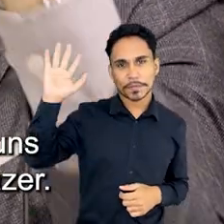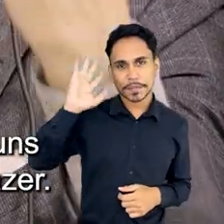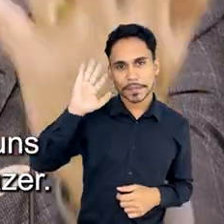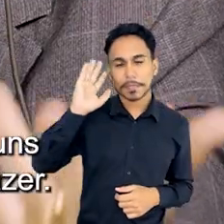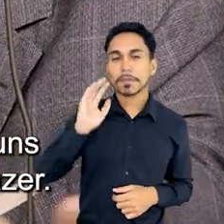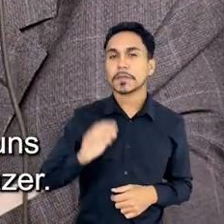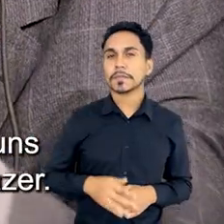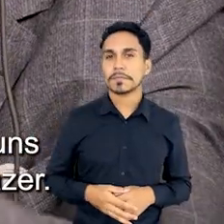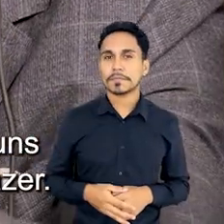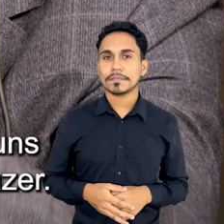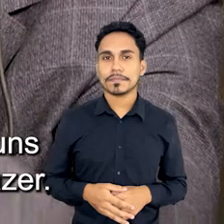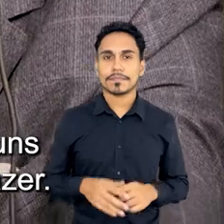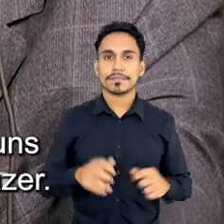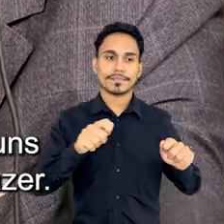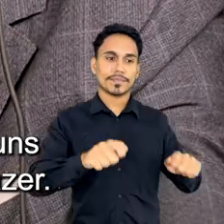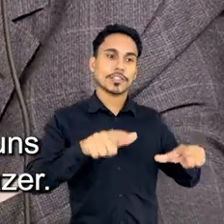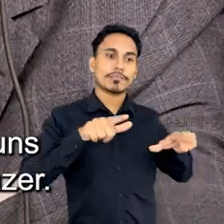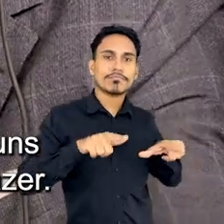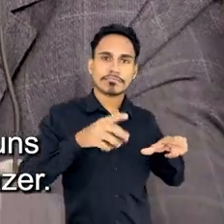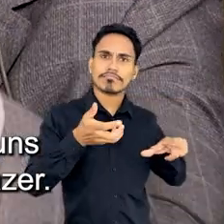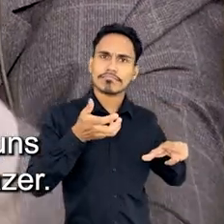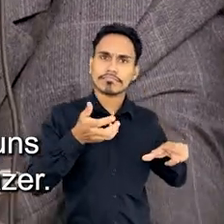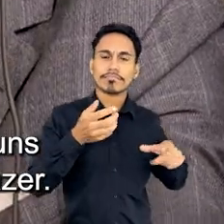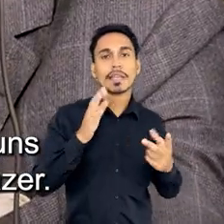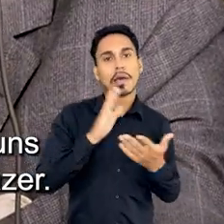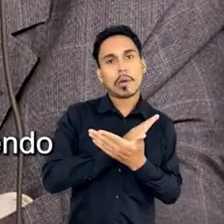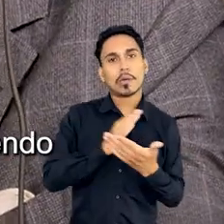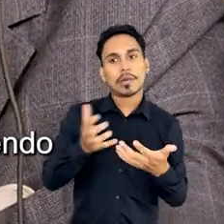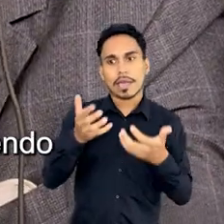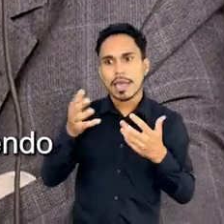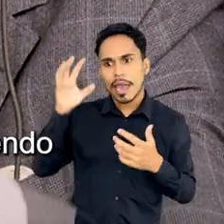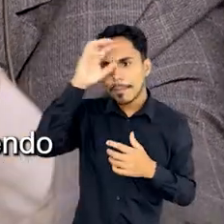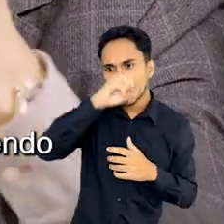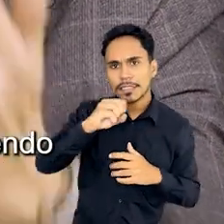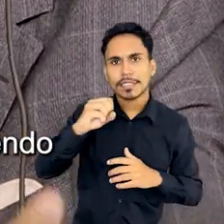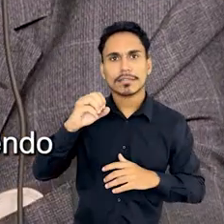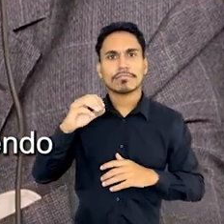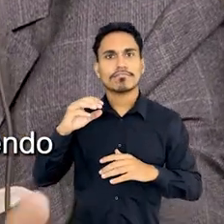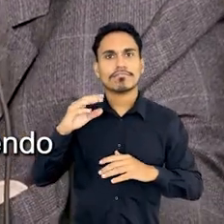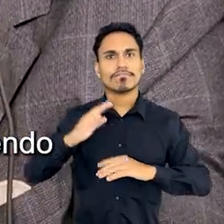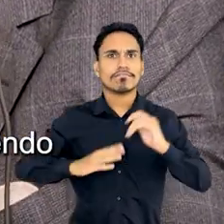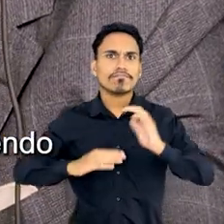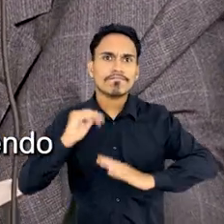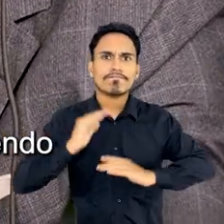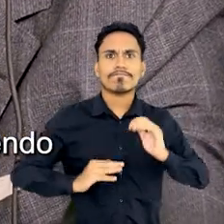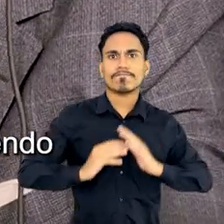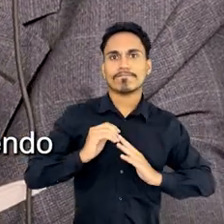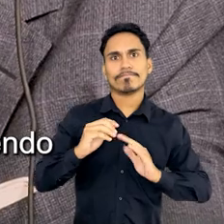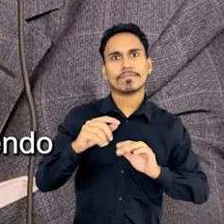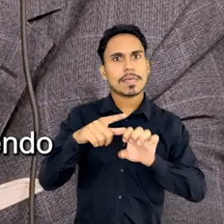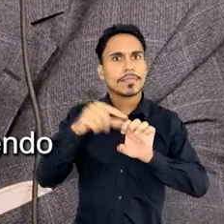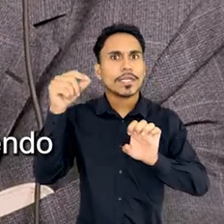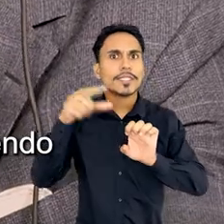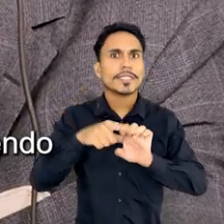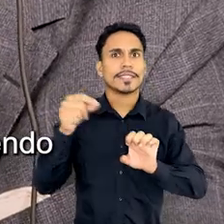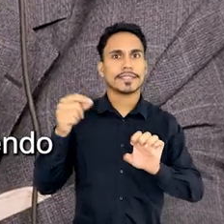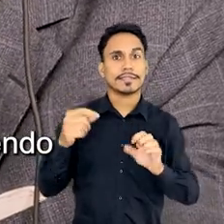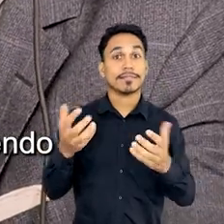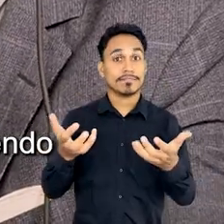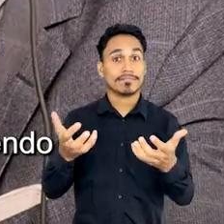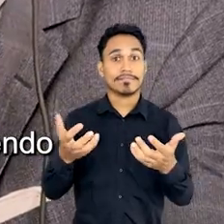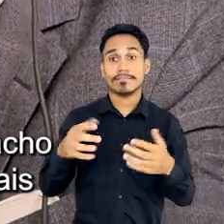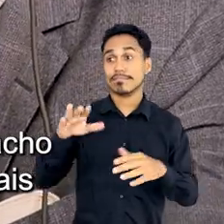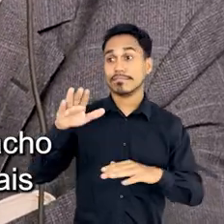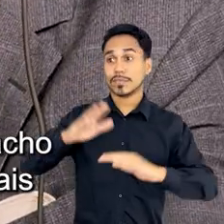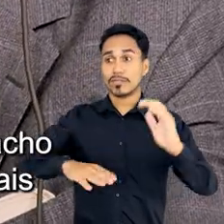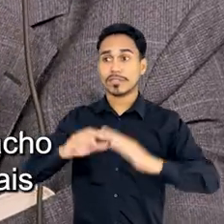pro pequeno alguns querem o diploma alguns querem aprender a fazer nós temos pequenos empreendedores dependendo do eixo que a gente tem e